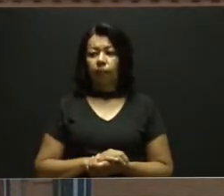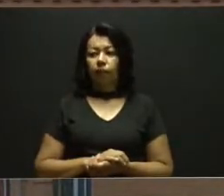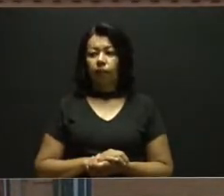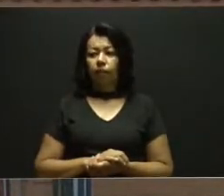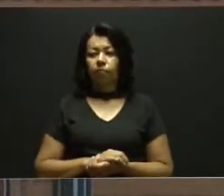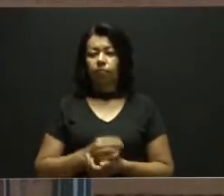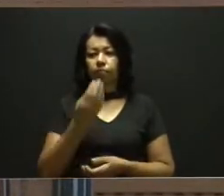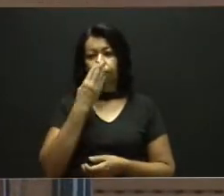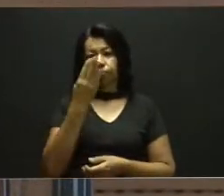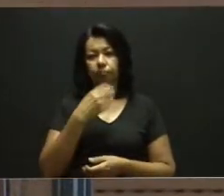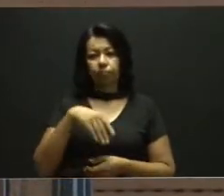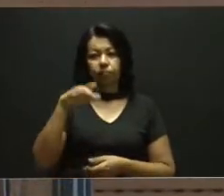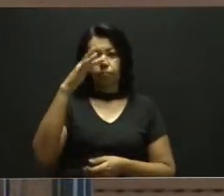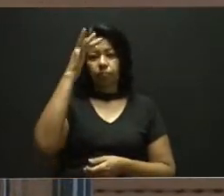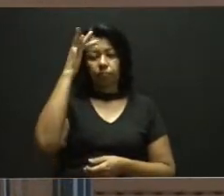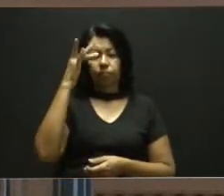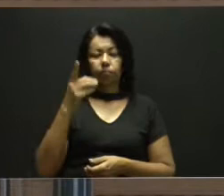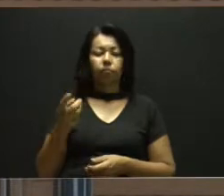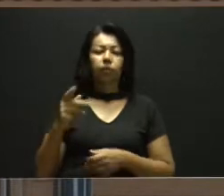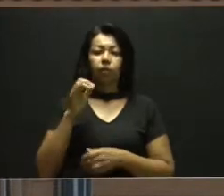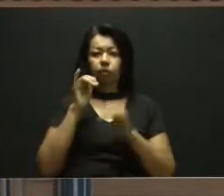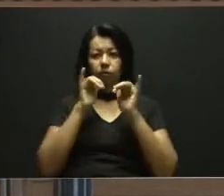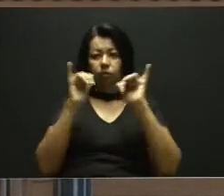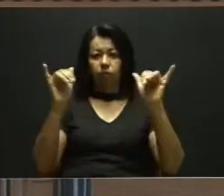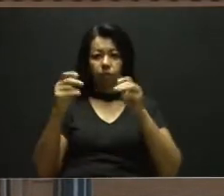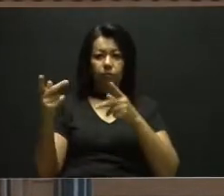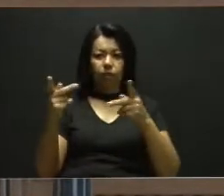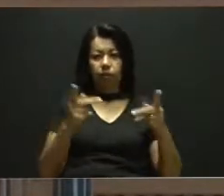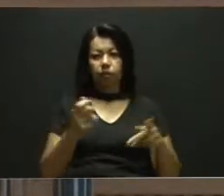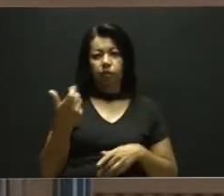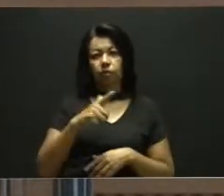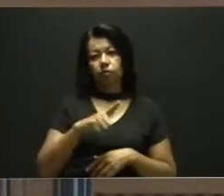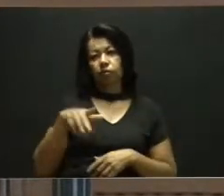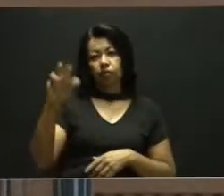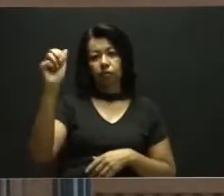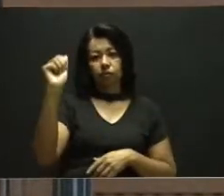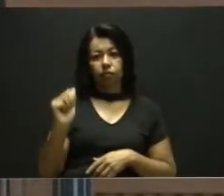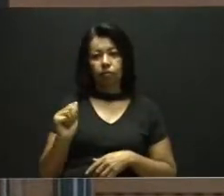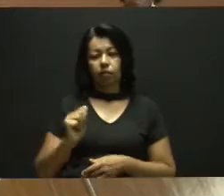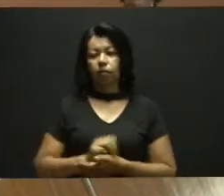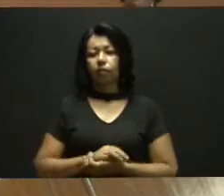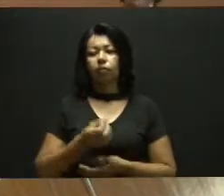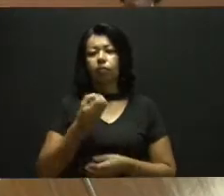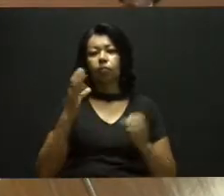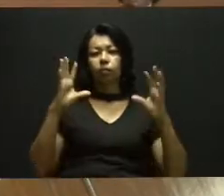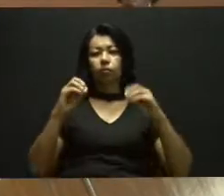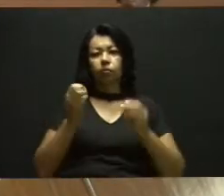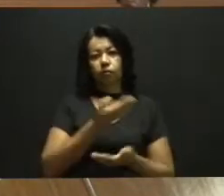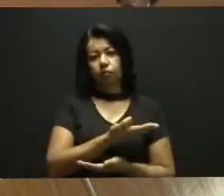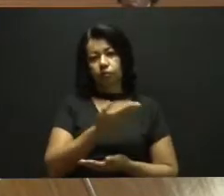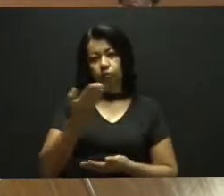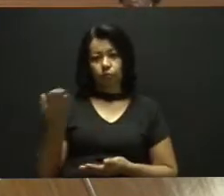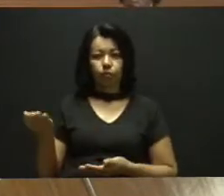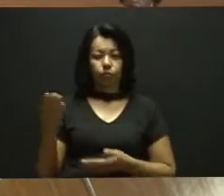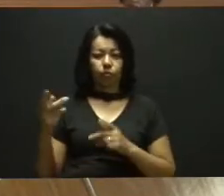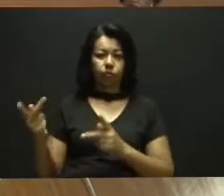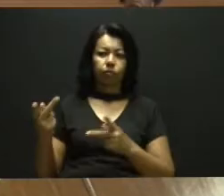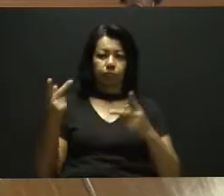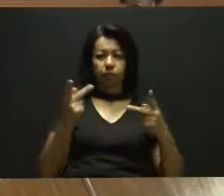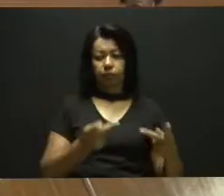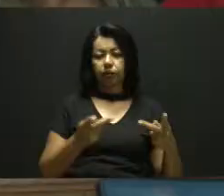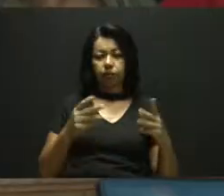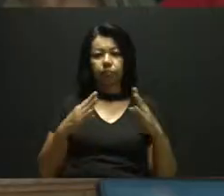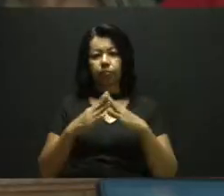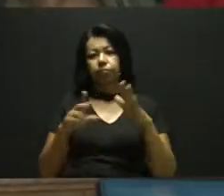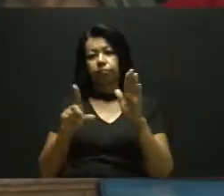solicito ao cerimonial que anuncia a presença das demais autoridades boa noite a todas e todos a câmara municipal